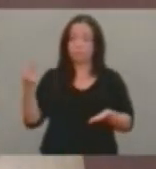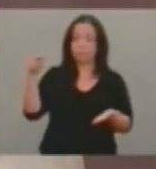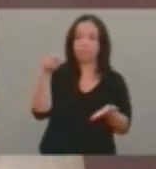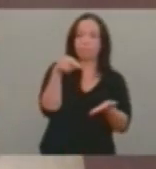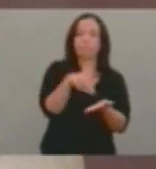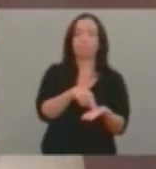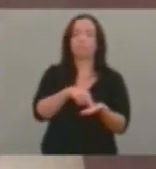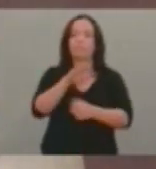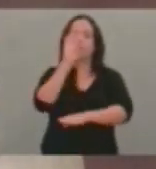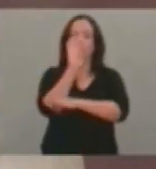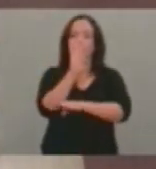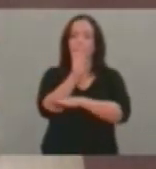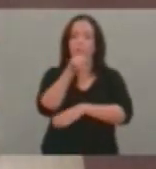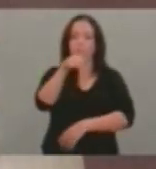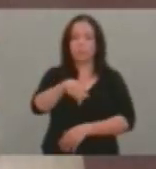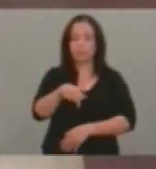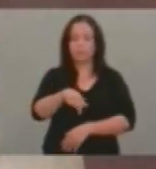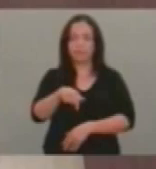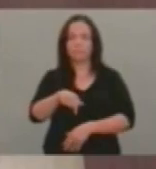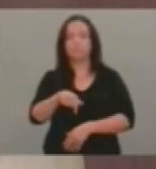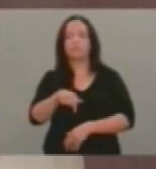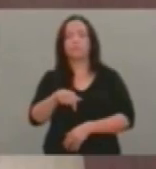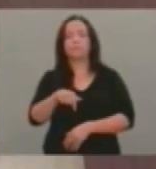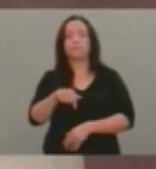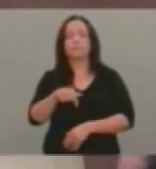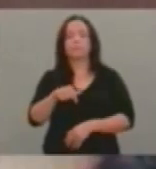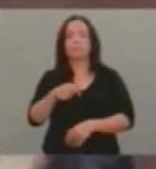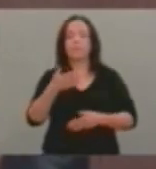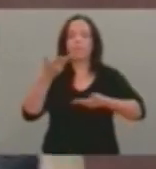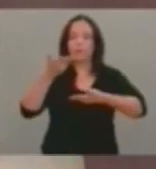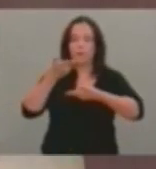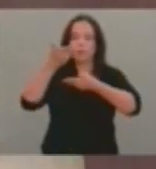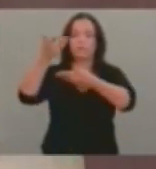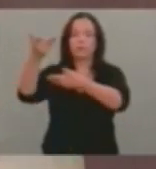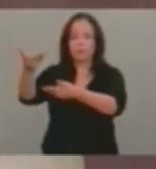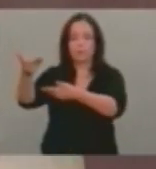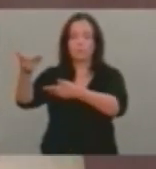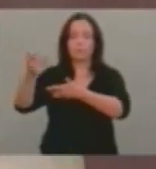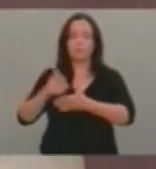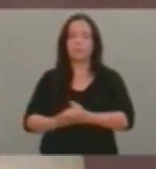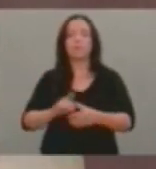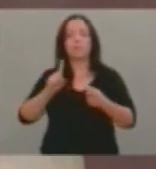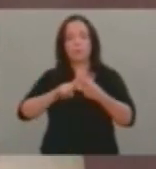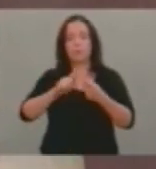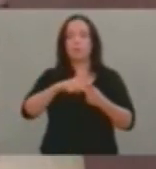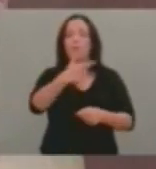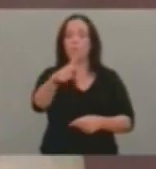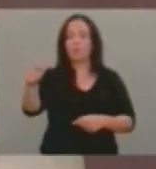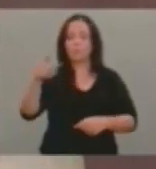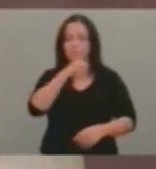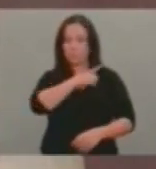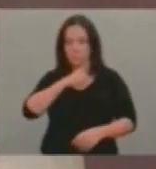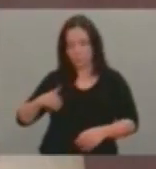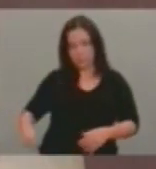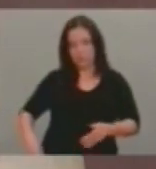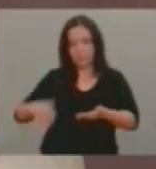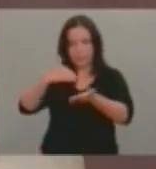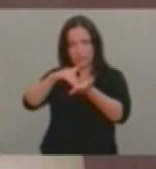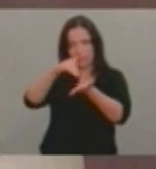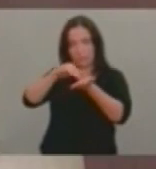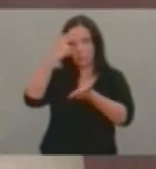à tarde, nesse plenário, convidado que fui, assim como outros deputados, pelo então secretário de Cultura,